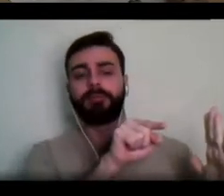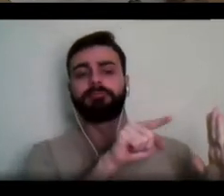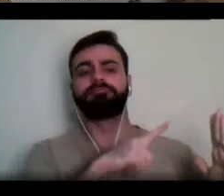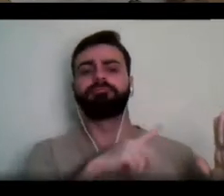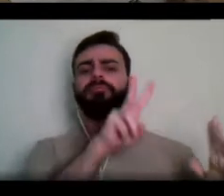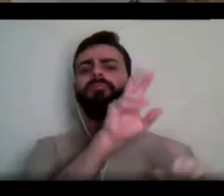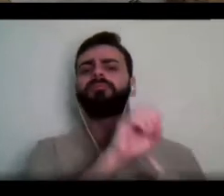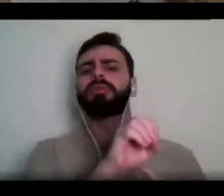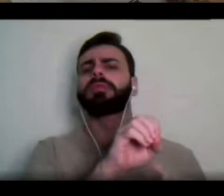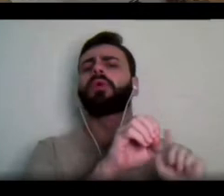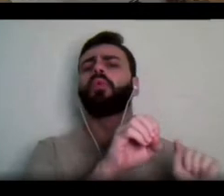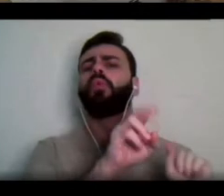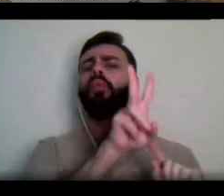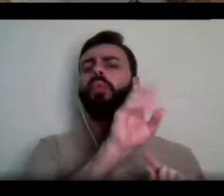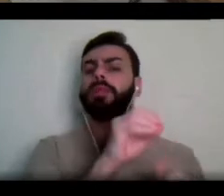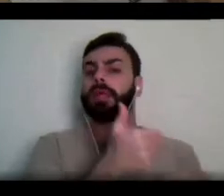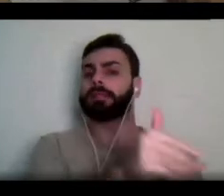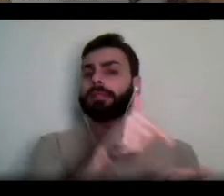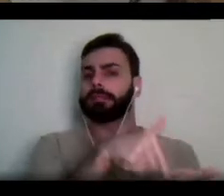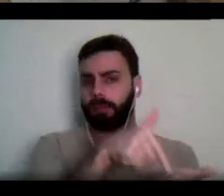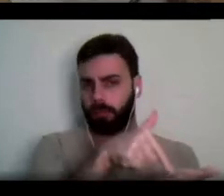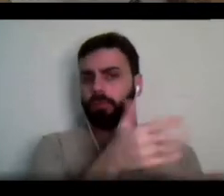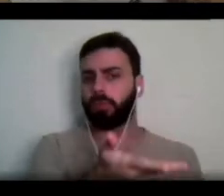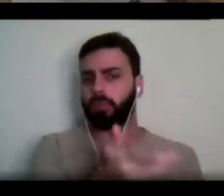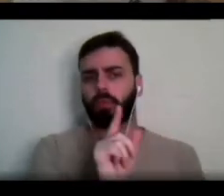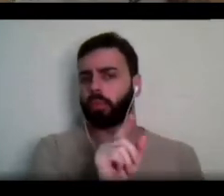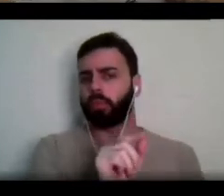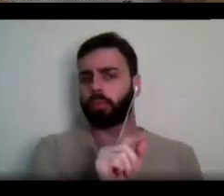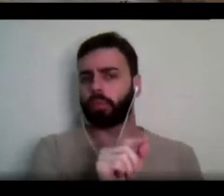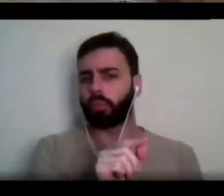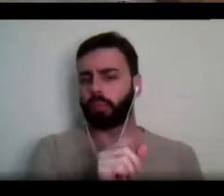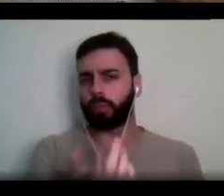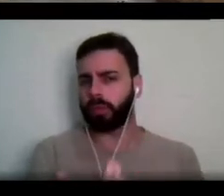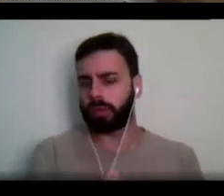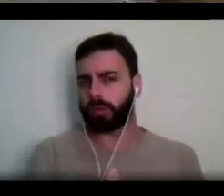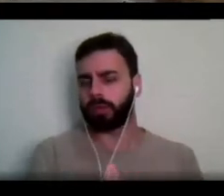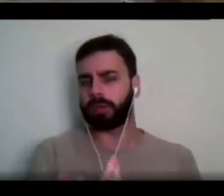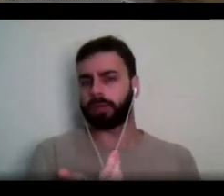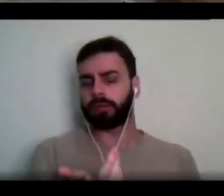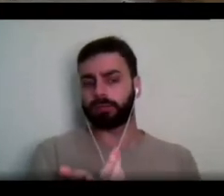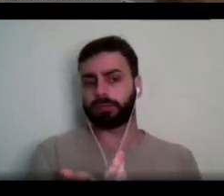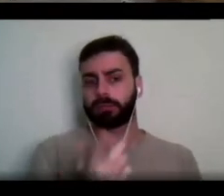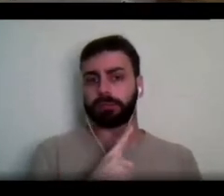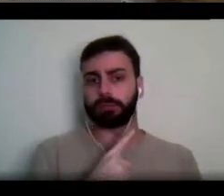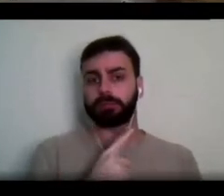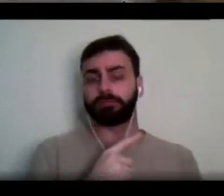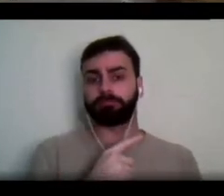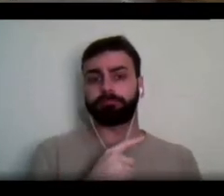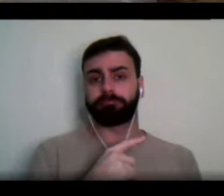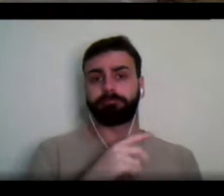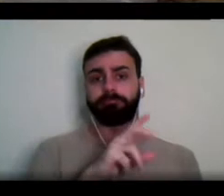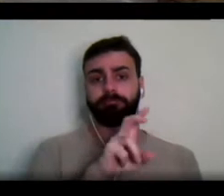etapa A, o meu v0 é